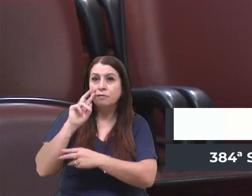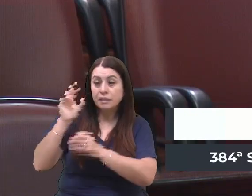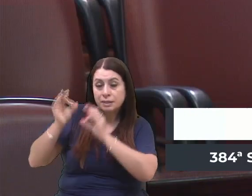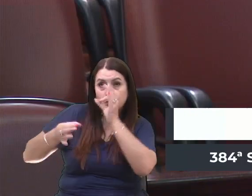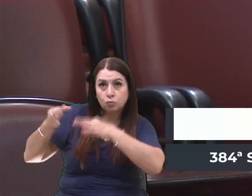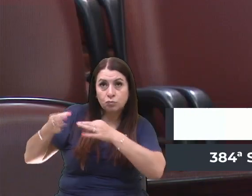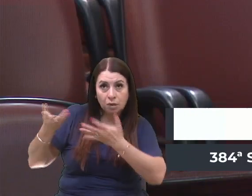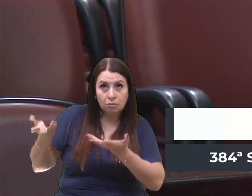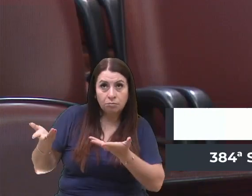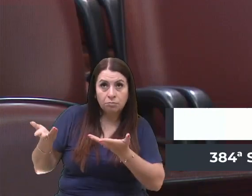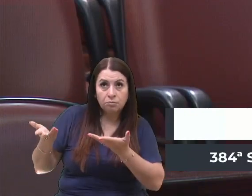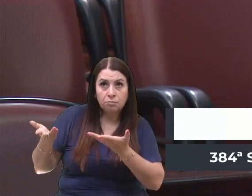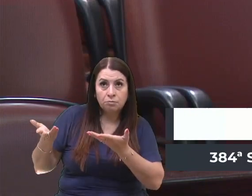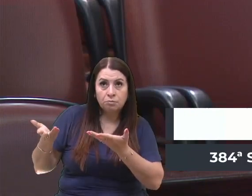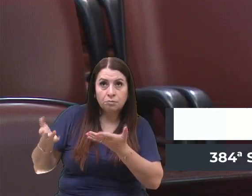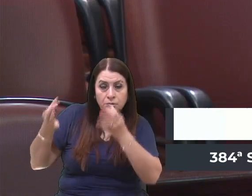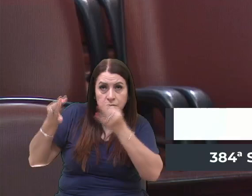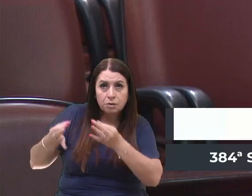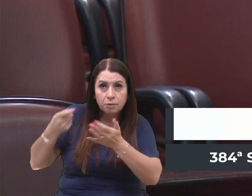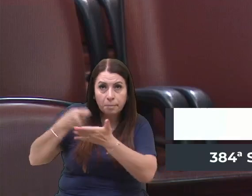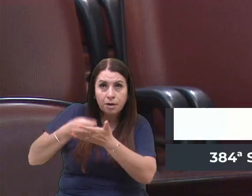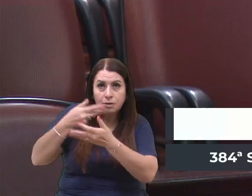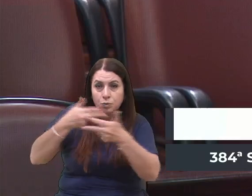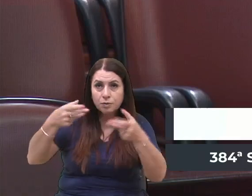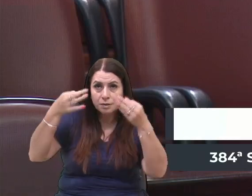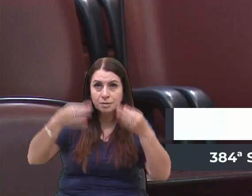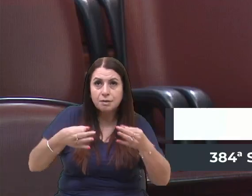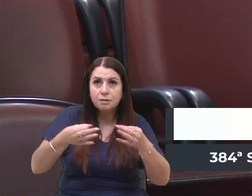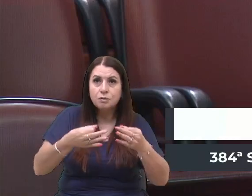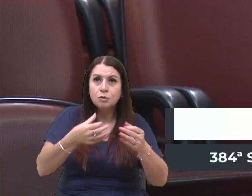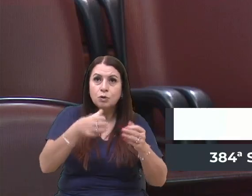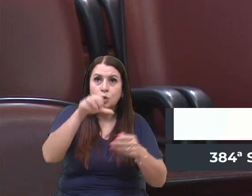Vamos. Vamos pagar em dia nossas contas de 9% para